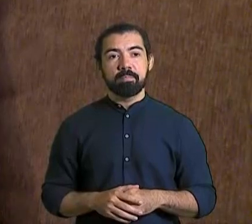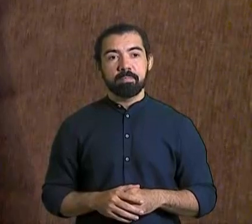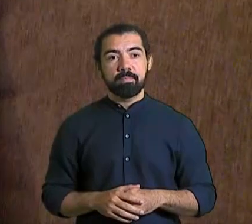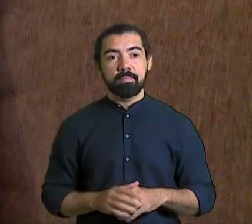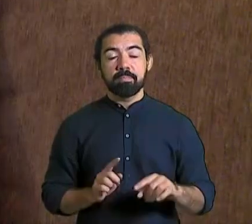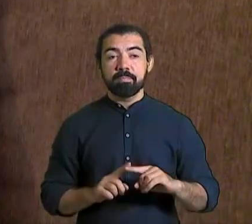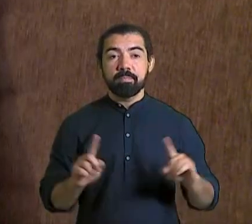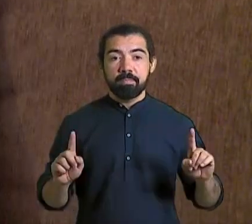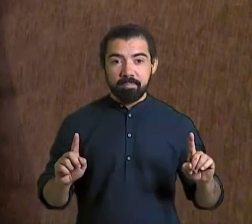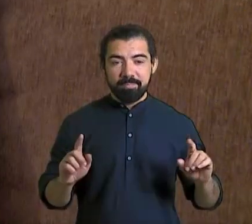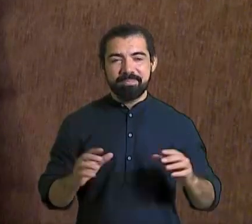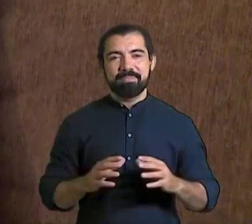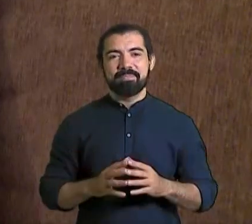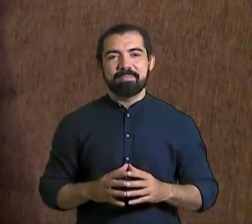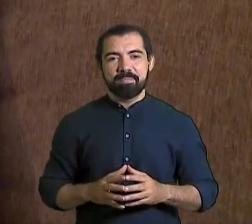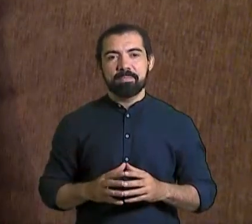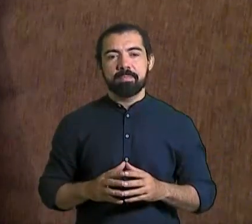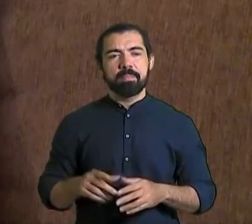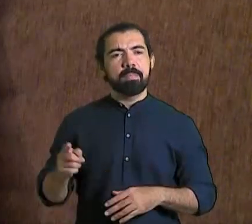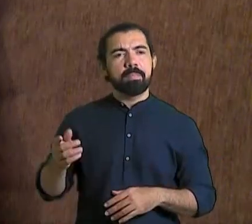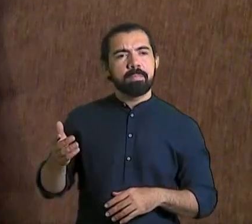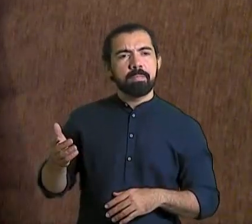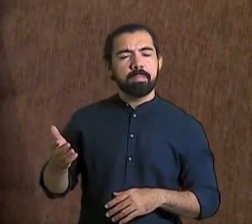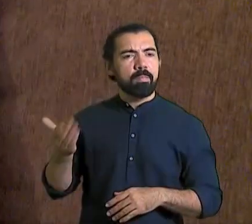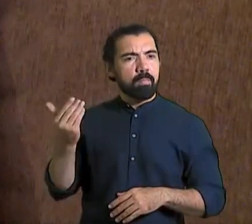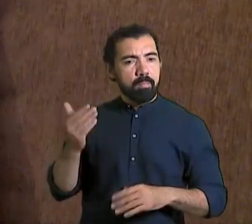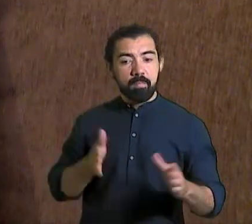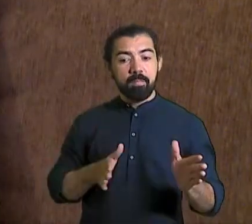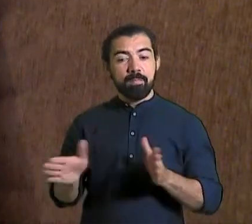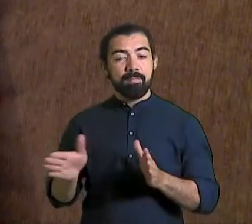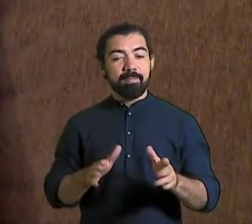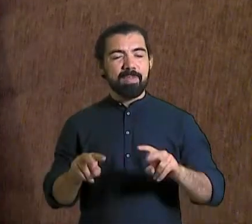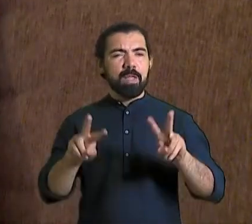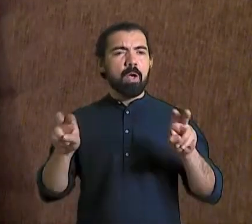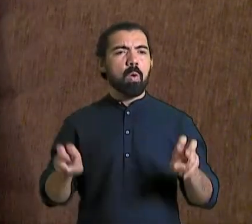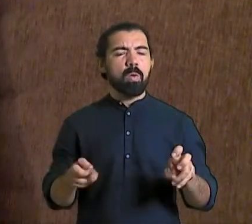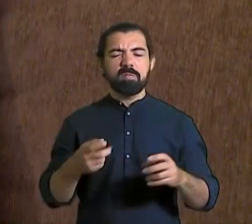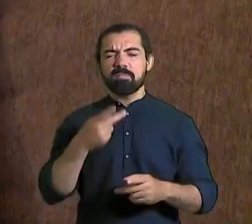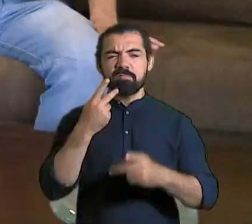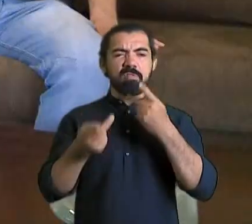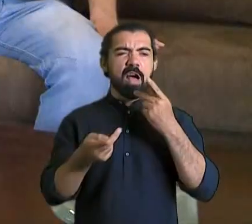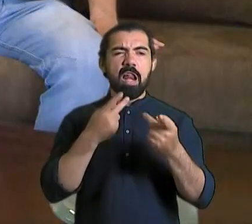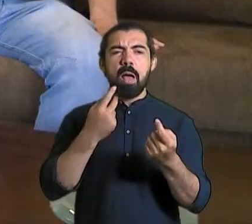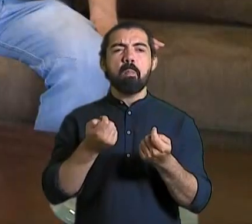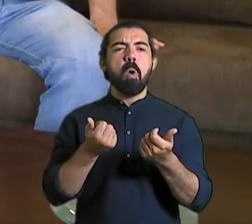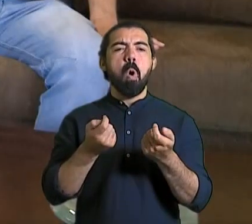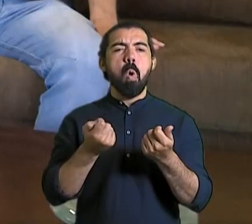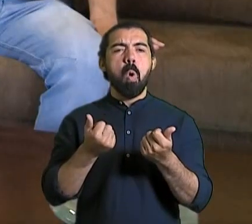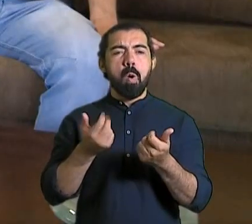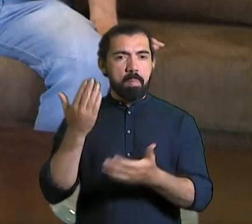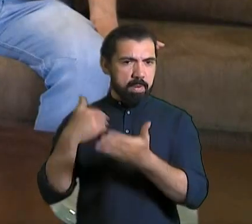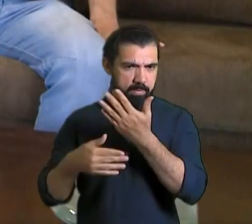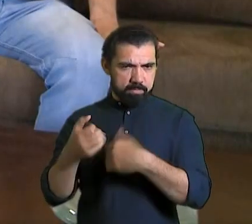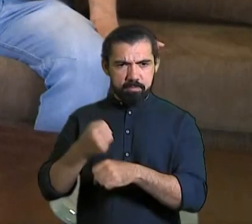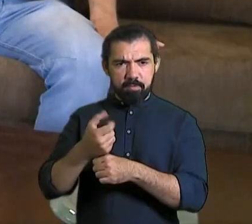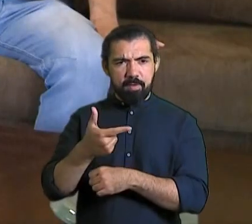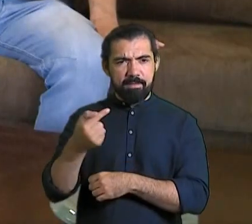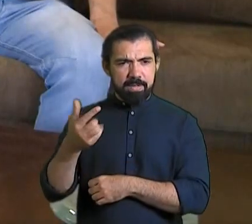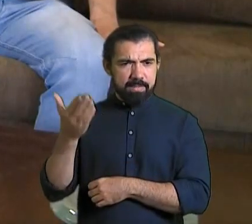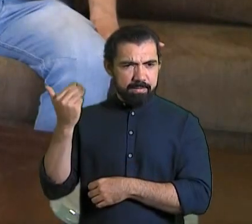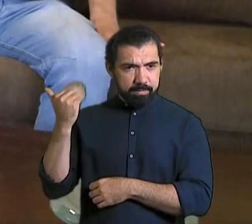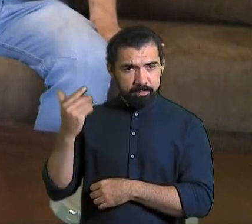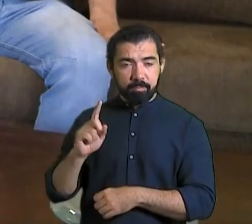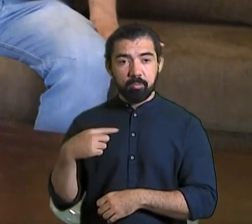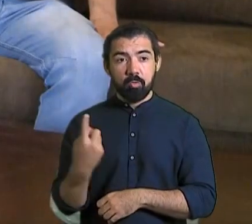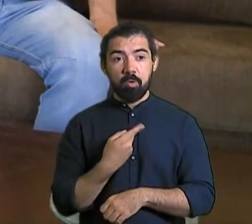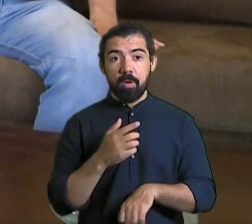Mas, assim, naquela época, a acessibilidade ainda era uma coisa pouco falada, né? E, então, assim, a gente